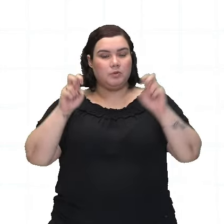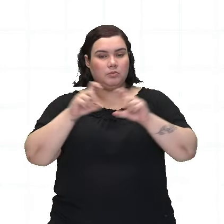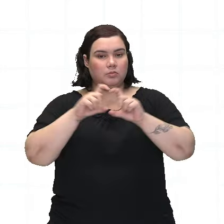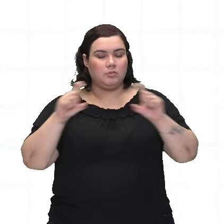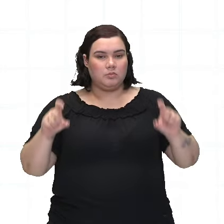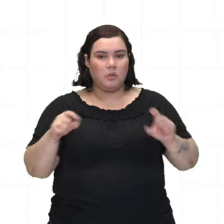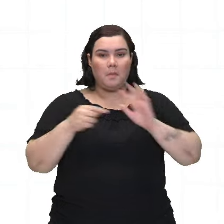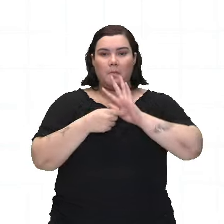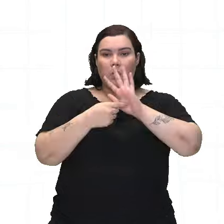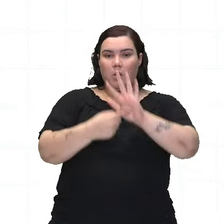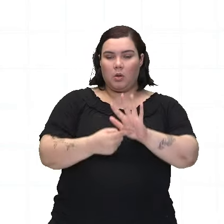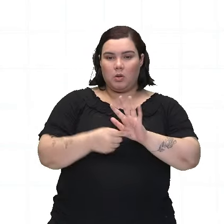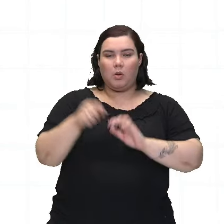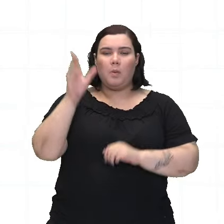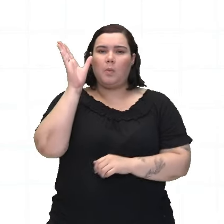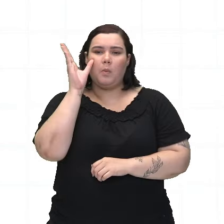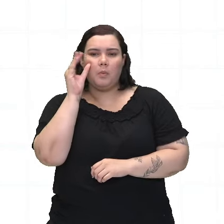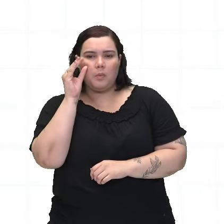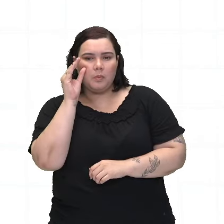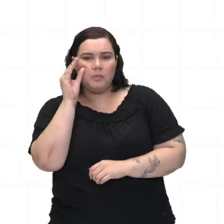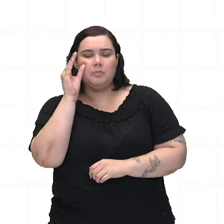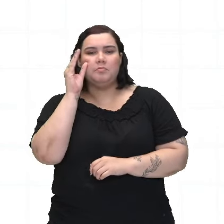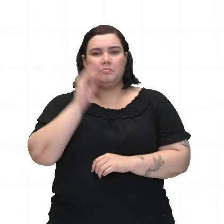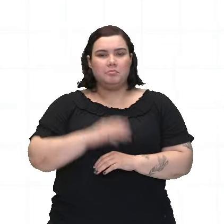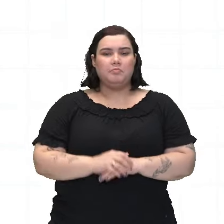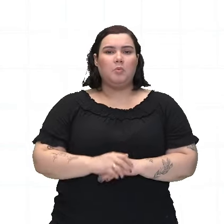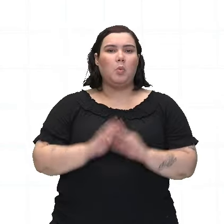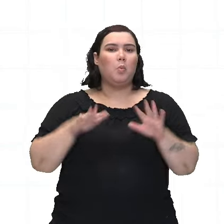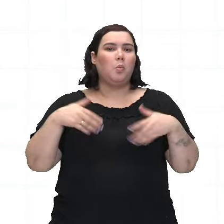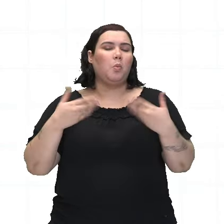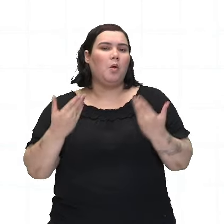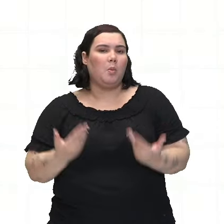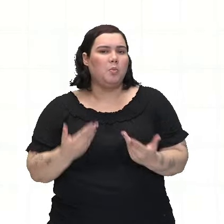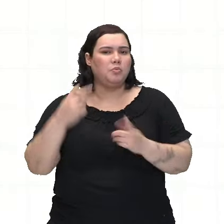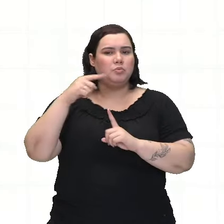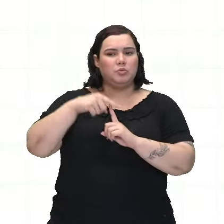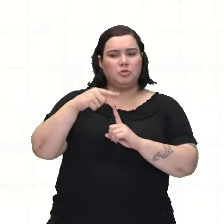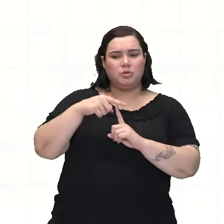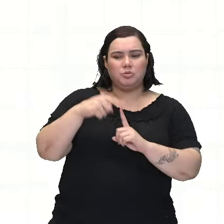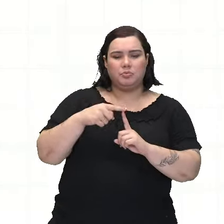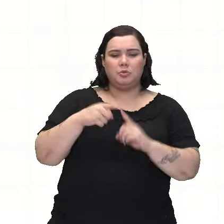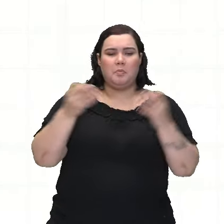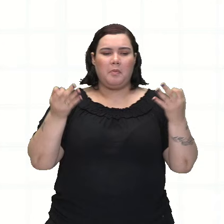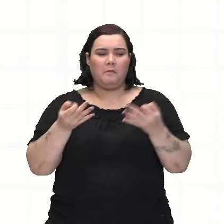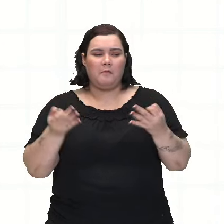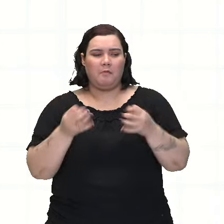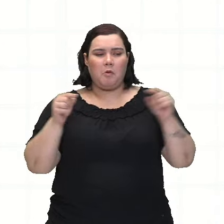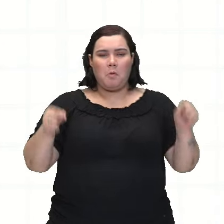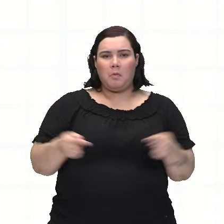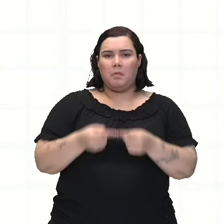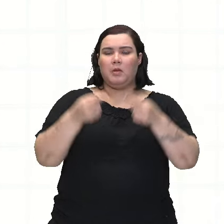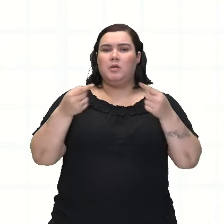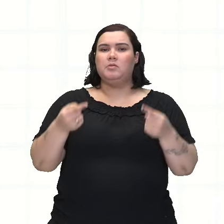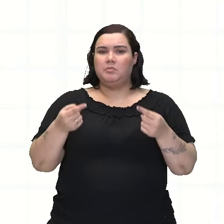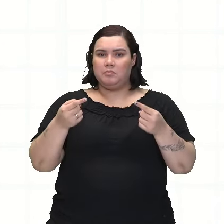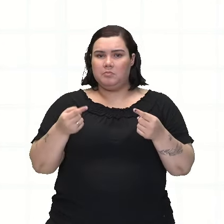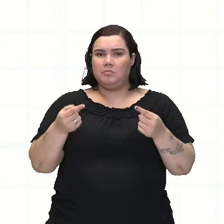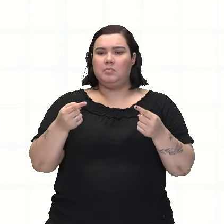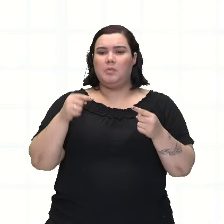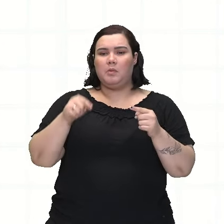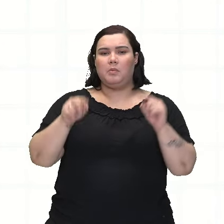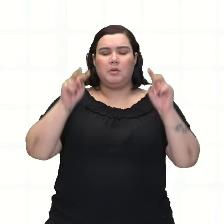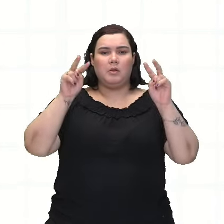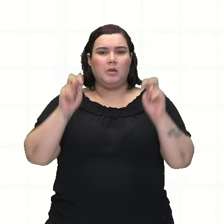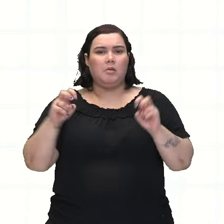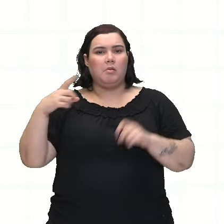já traz uma curiosidade. Qual será essa combinação perfeita que esse